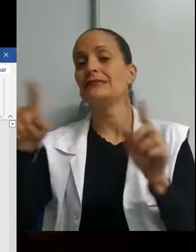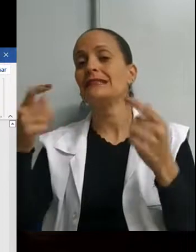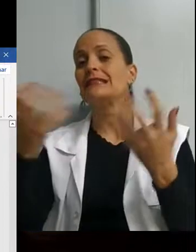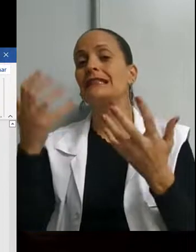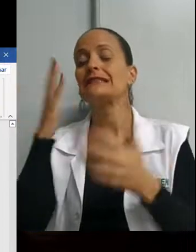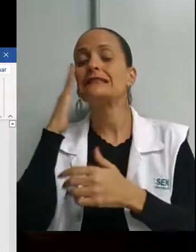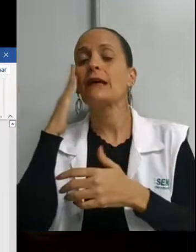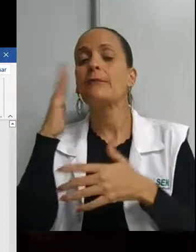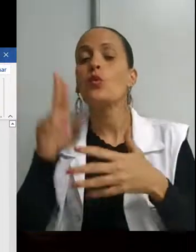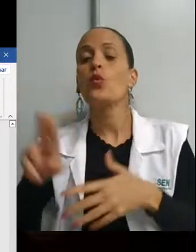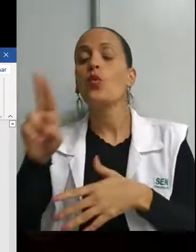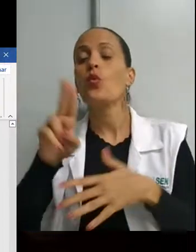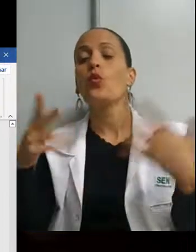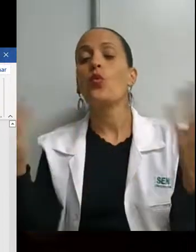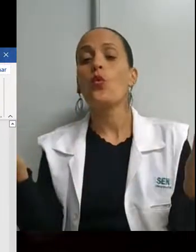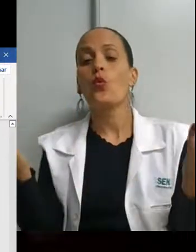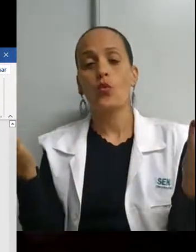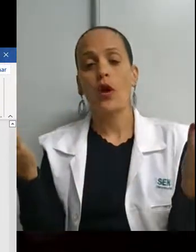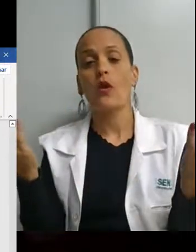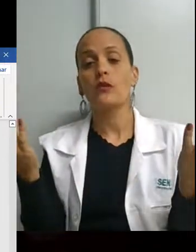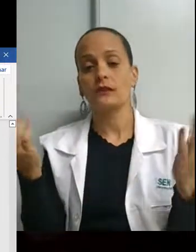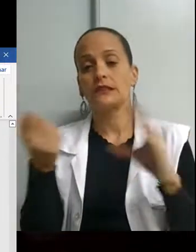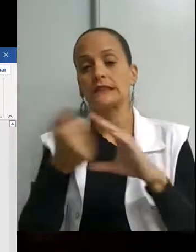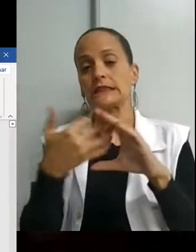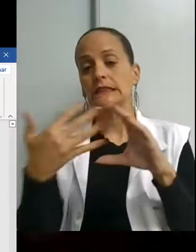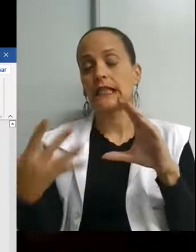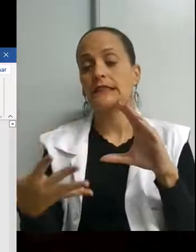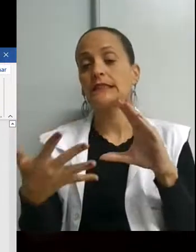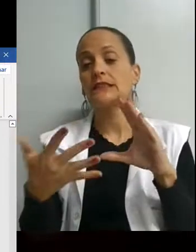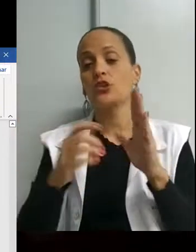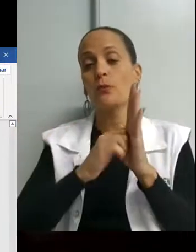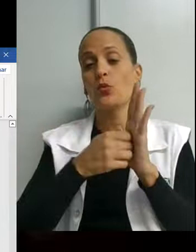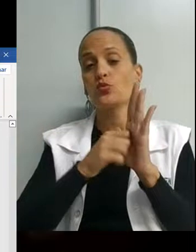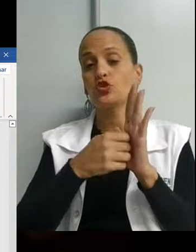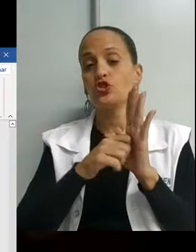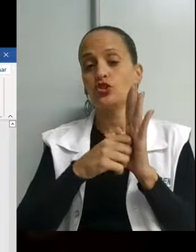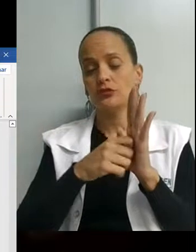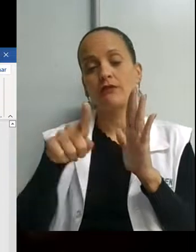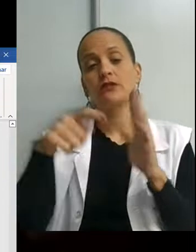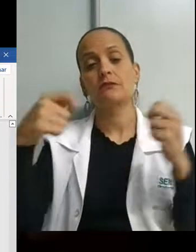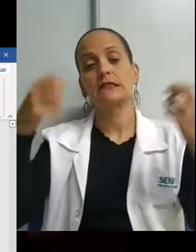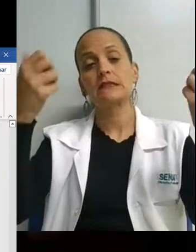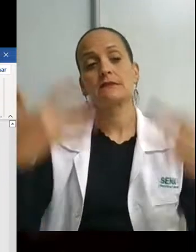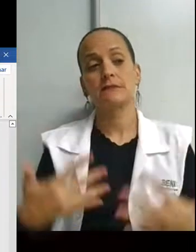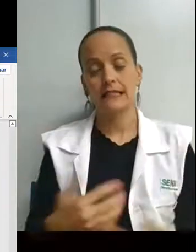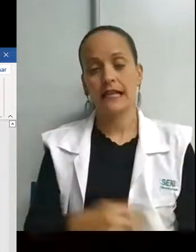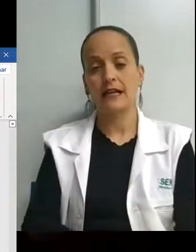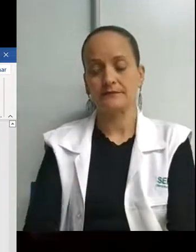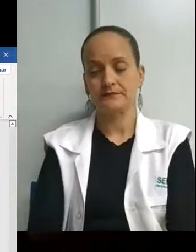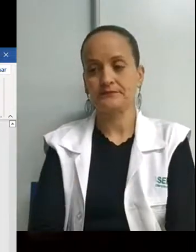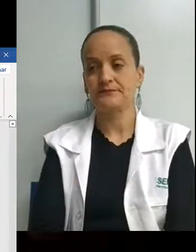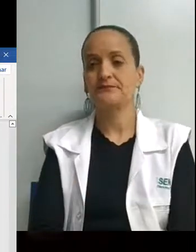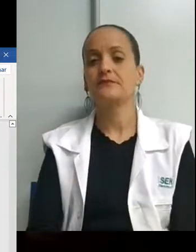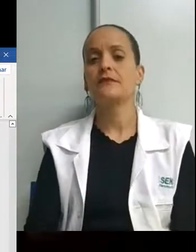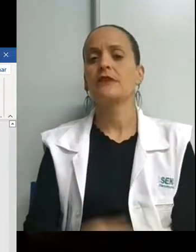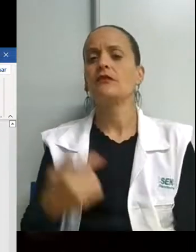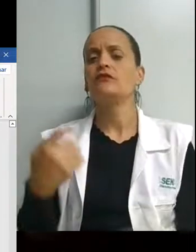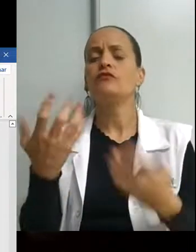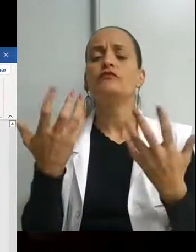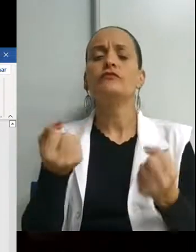de utilização do multímetro que será usada nessa situação. Justifique sua resposta. Então, vamos ver ó, onde é que o